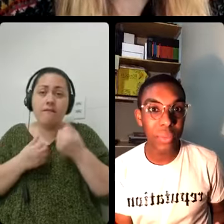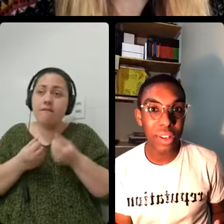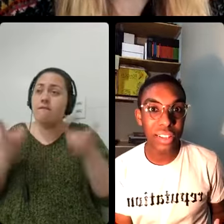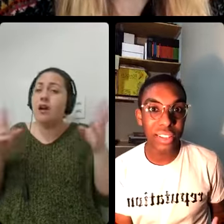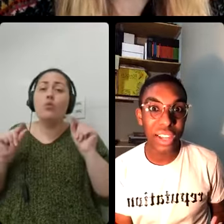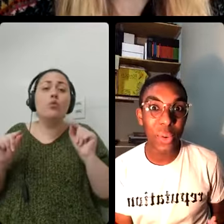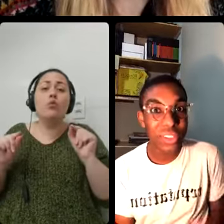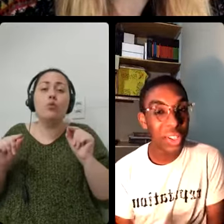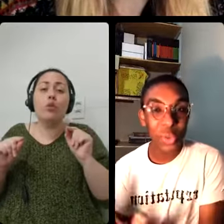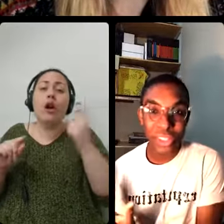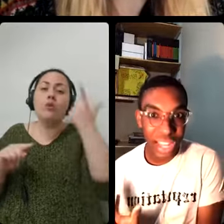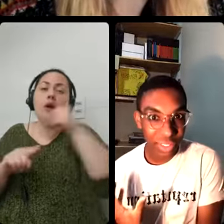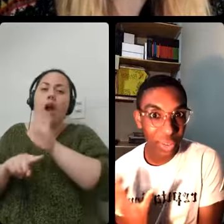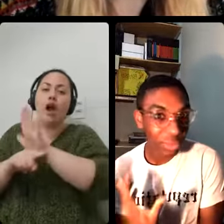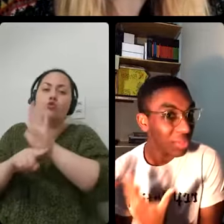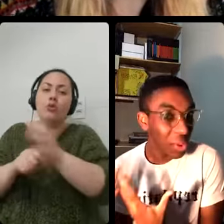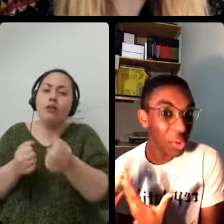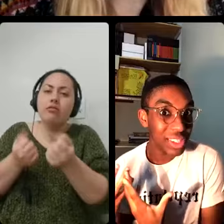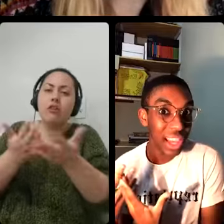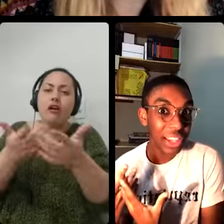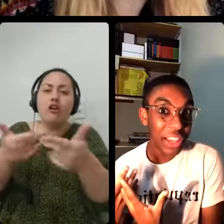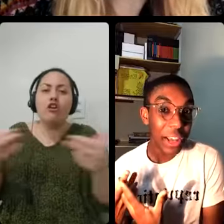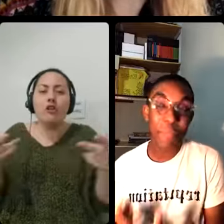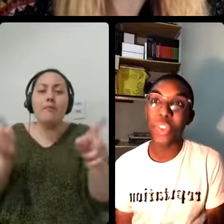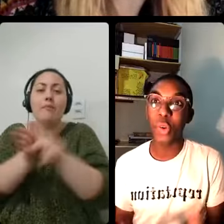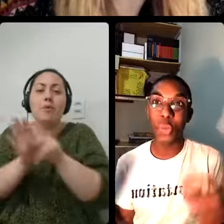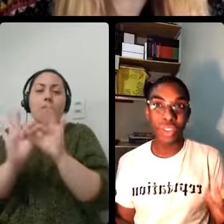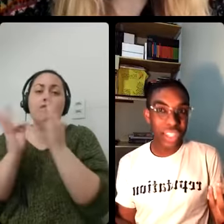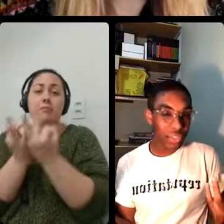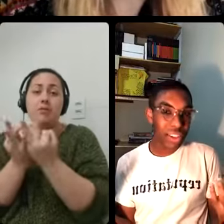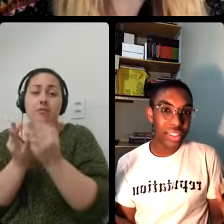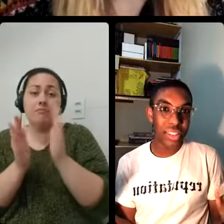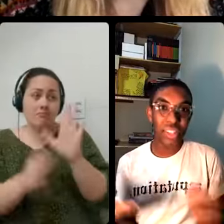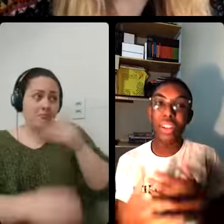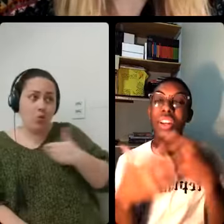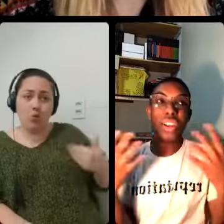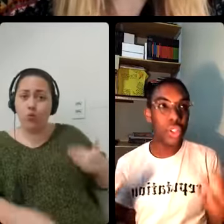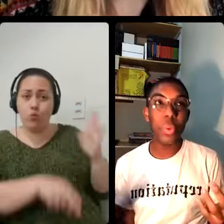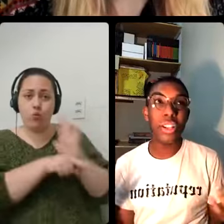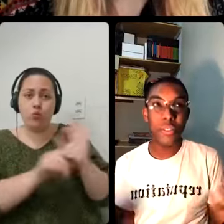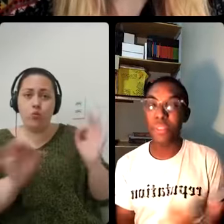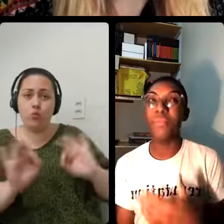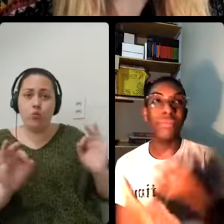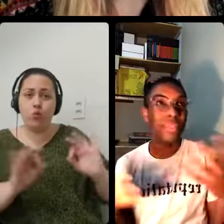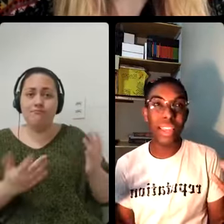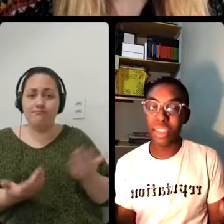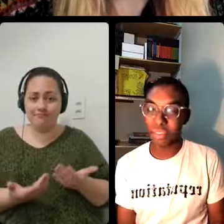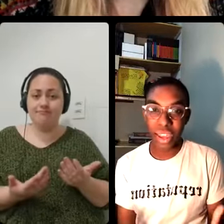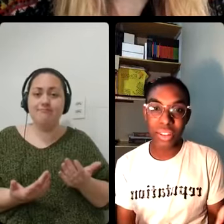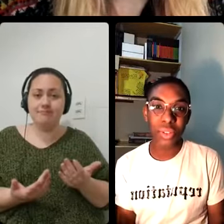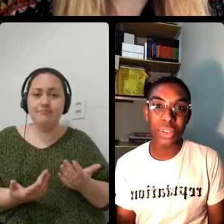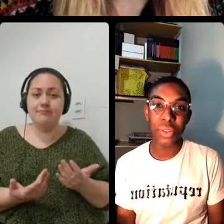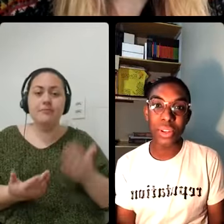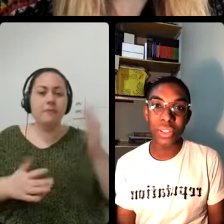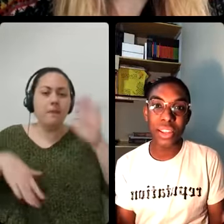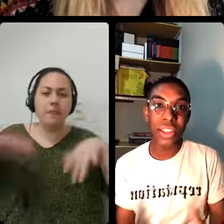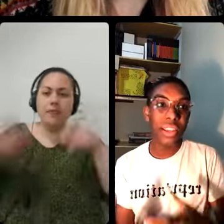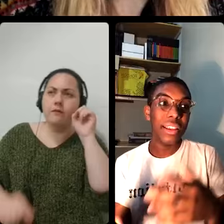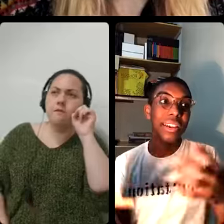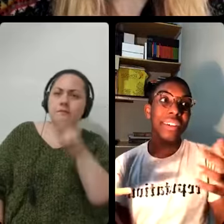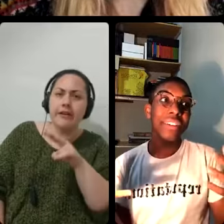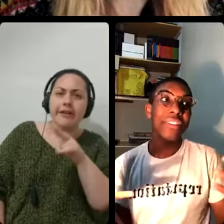essas famílias, né? Coisa que o Estado não consegue. Então, muitas vezes, assim, a gente pode ver, né? Tem várias